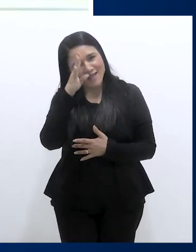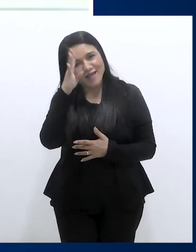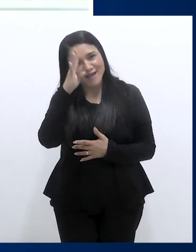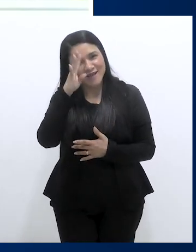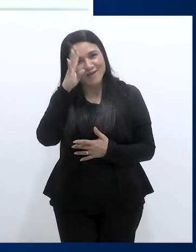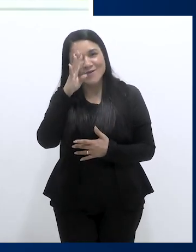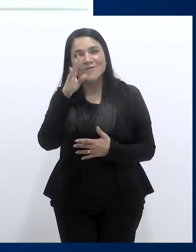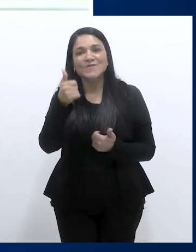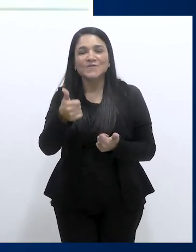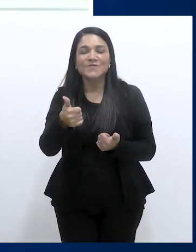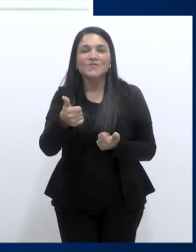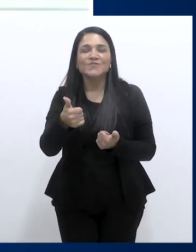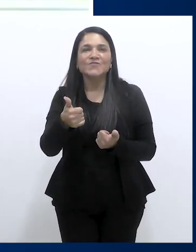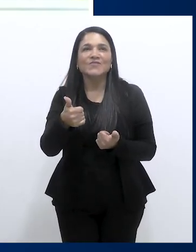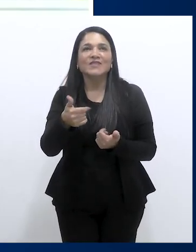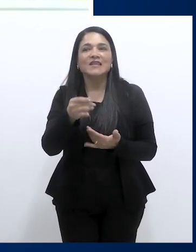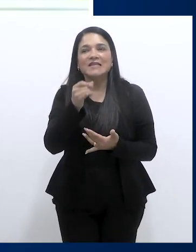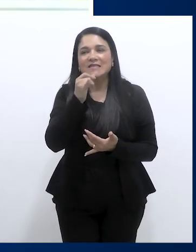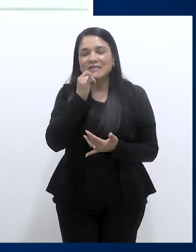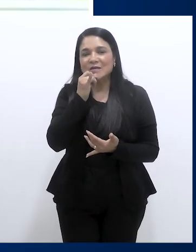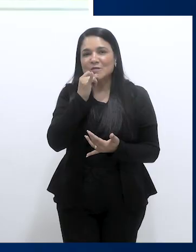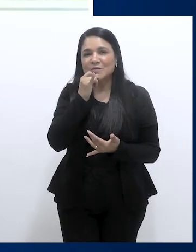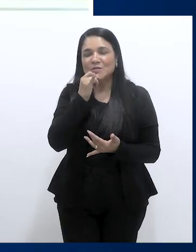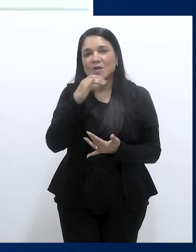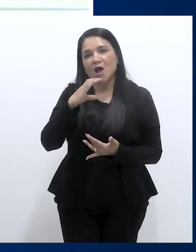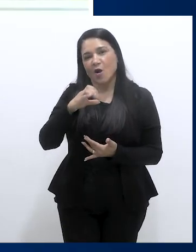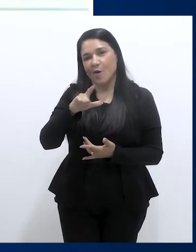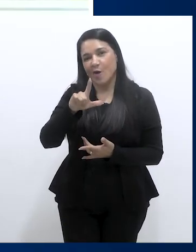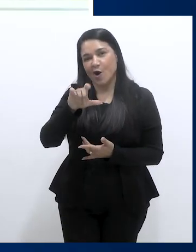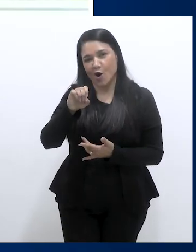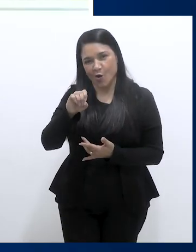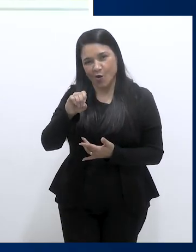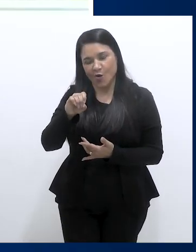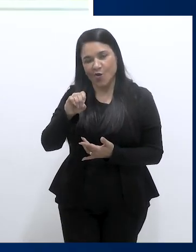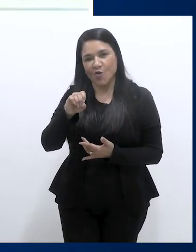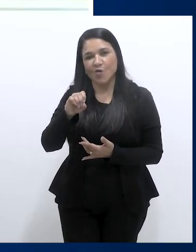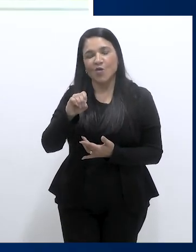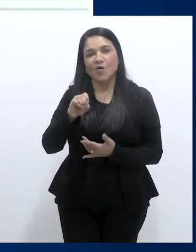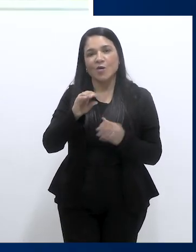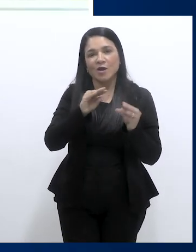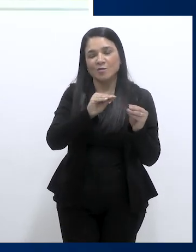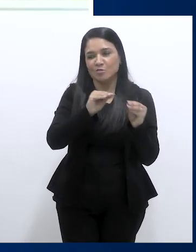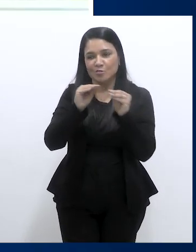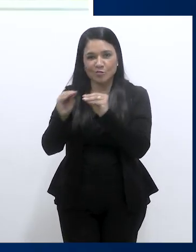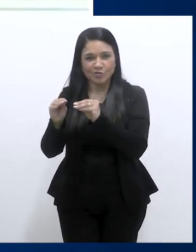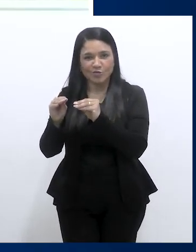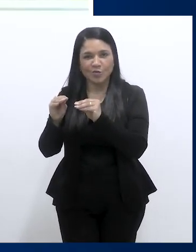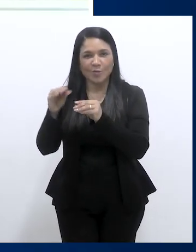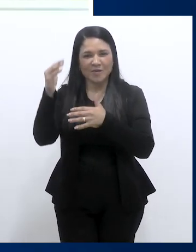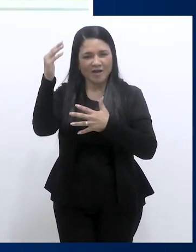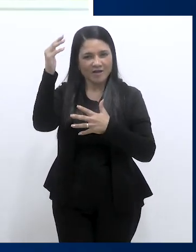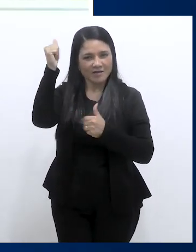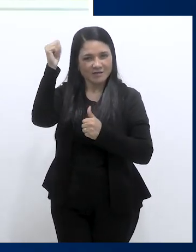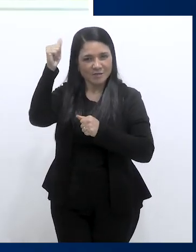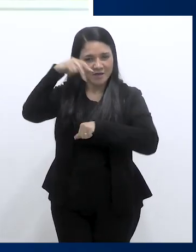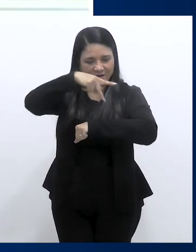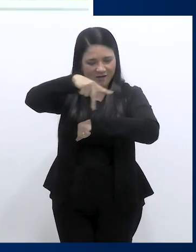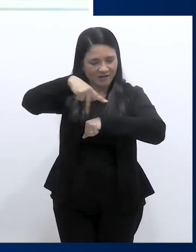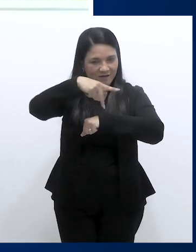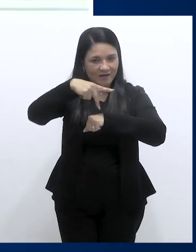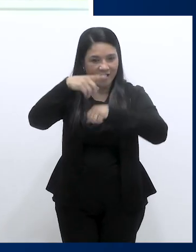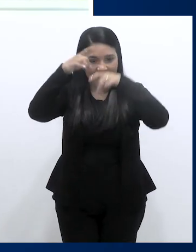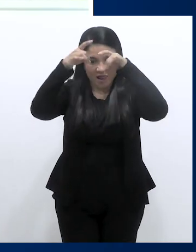coisa que é bacana, né? Mesmo, né, a Clô, que foi para a Espanha, que